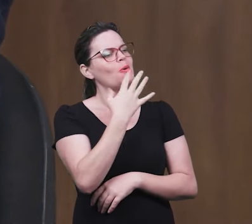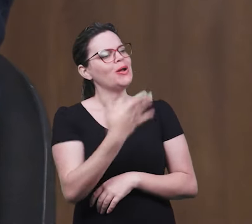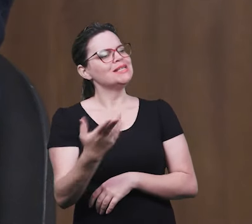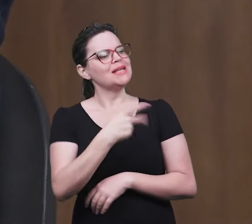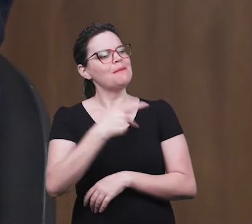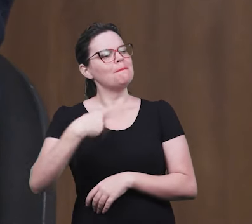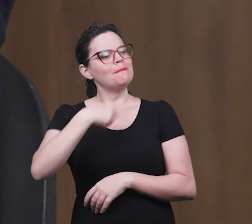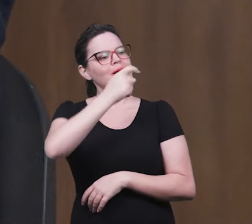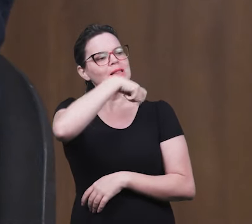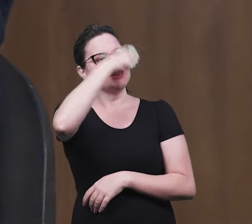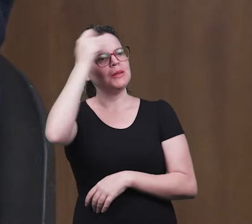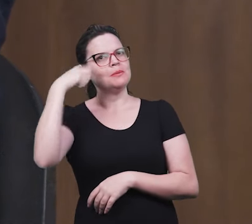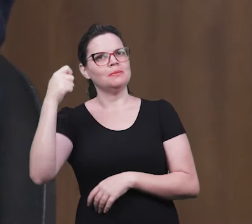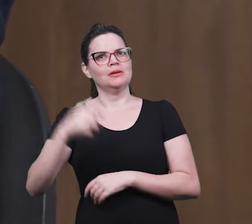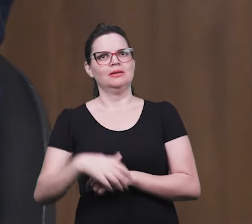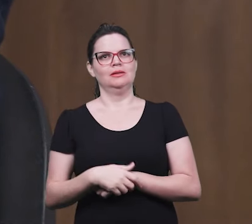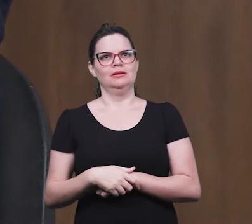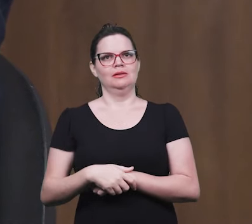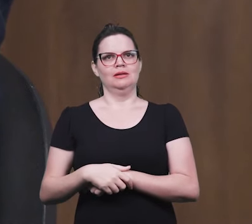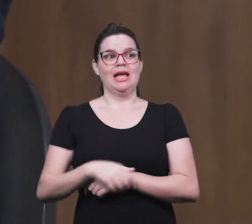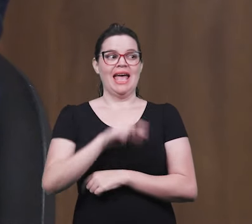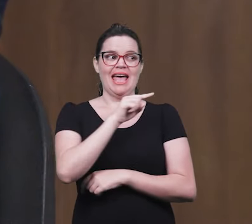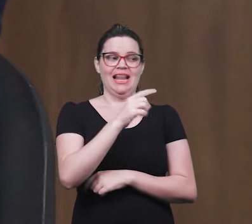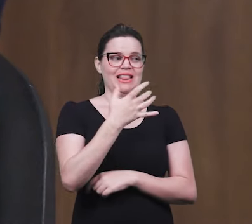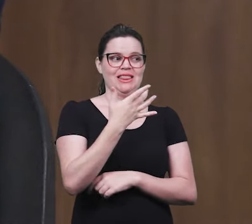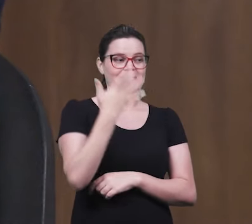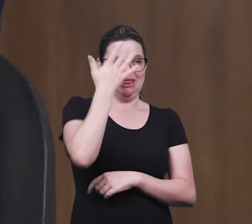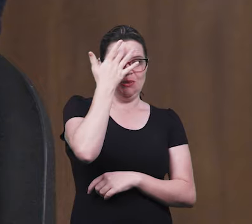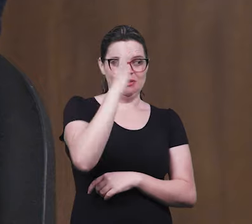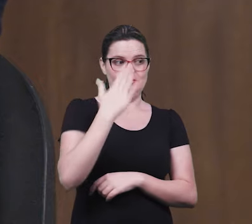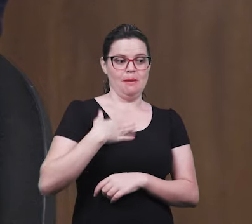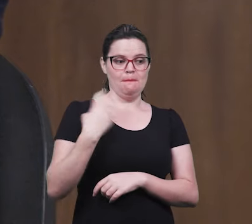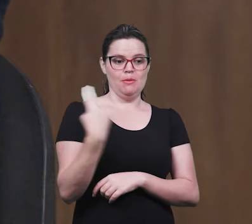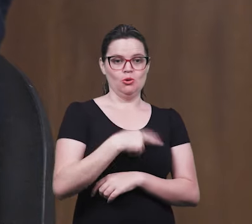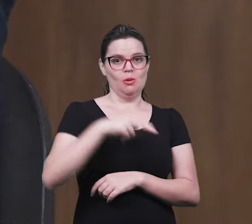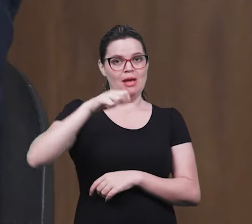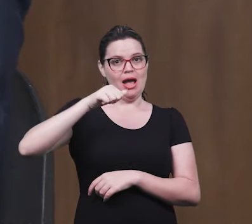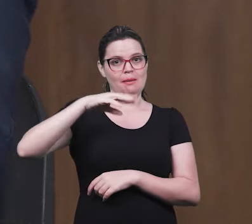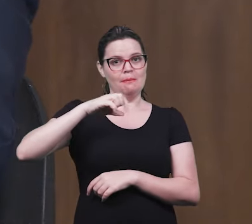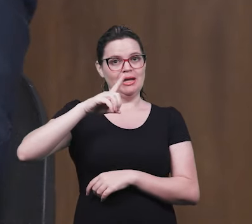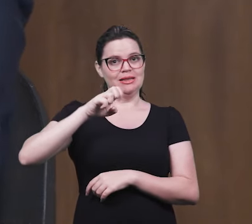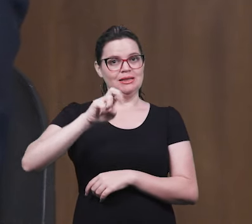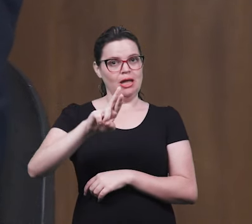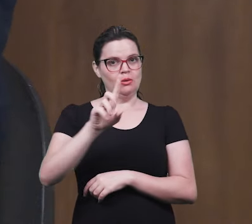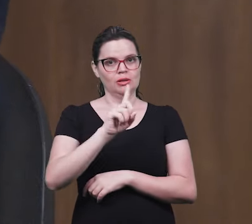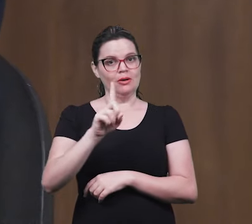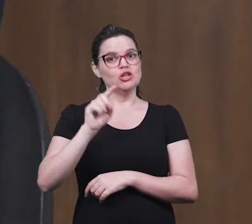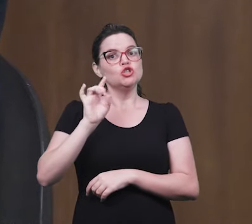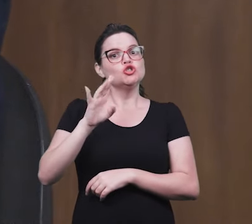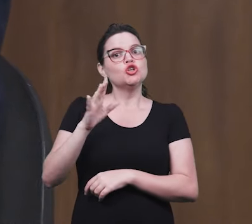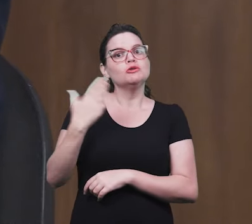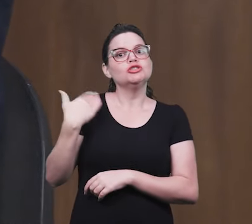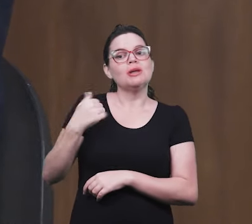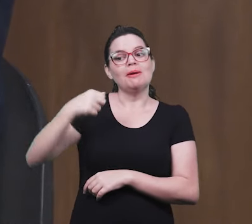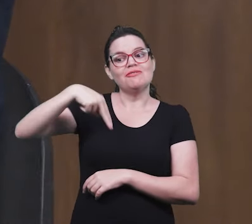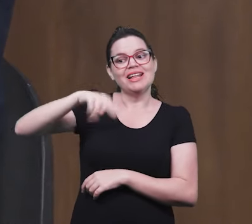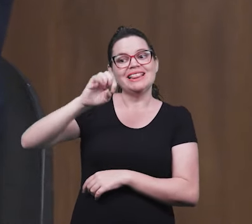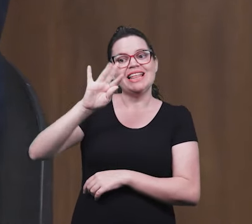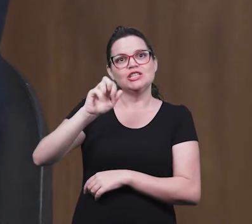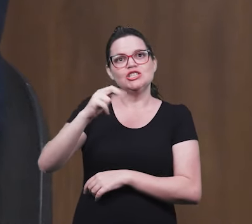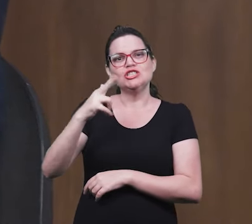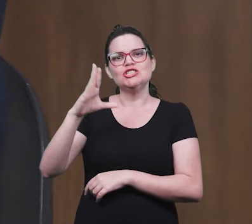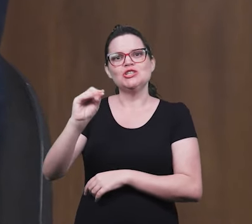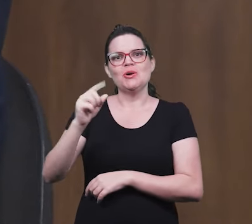Amadeu. Ela nunca me conheceu por Amadeu, ela me conhecia por netinho. Quando ela chegou na porta, que ela